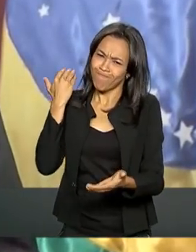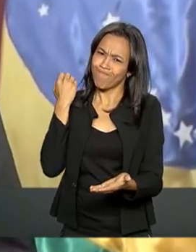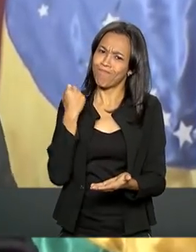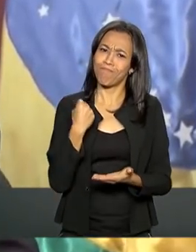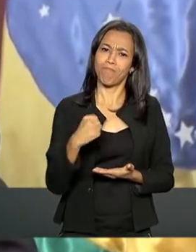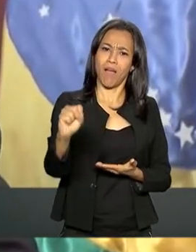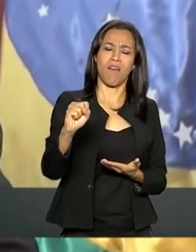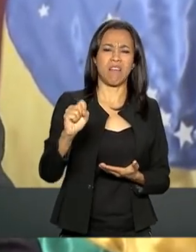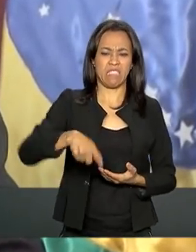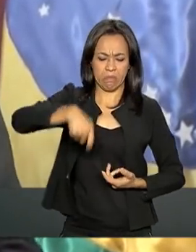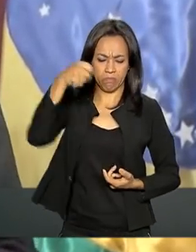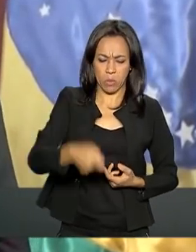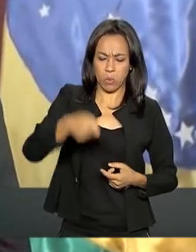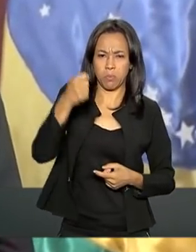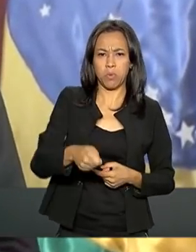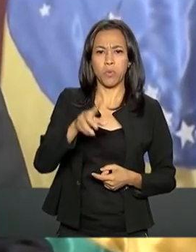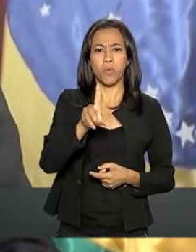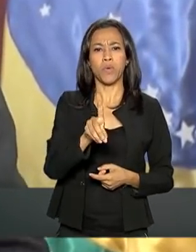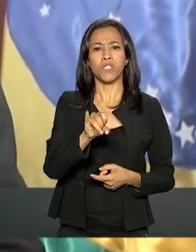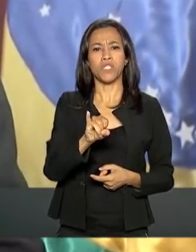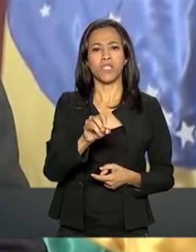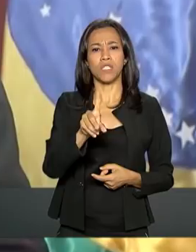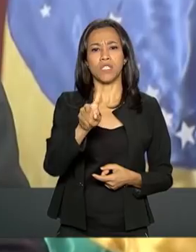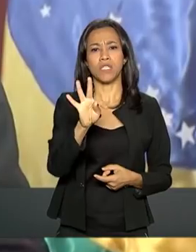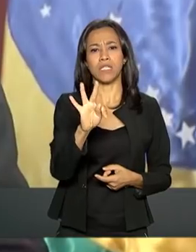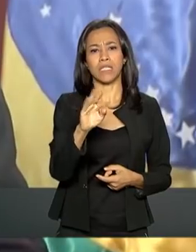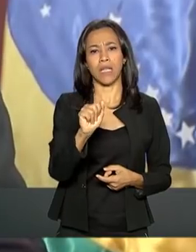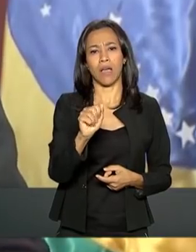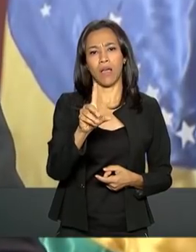esta ditadura